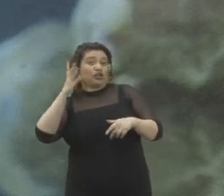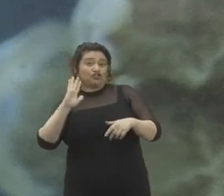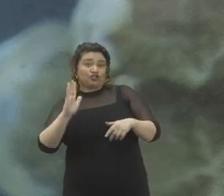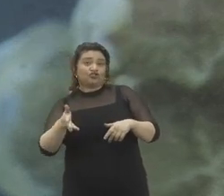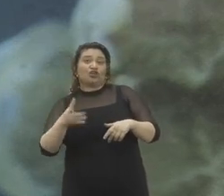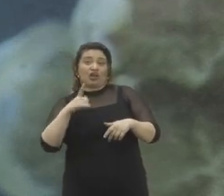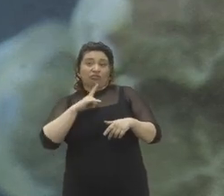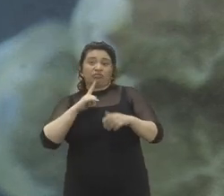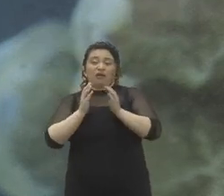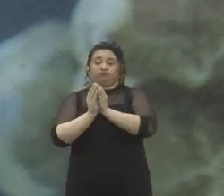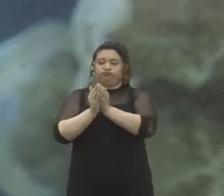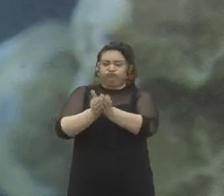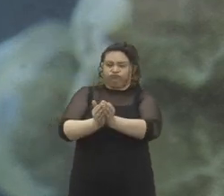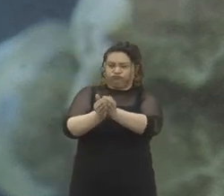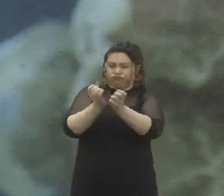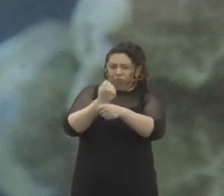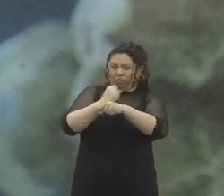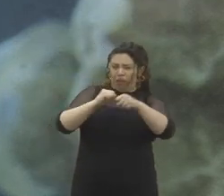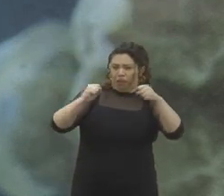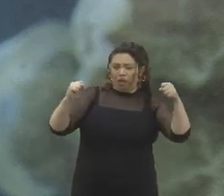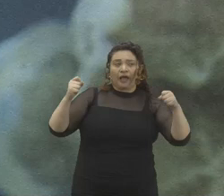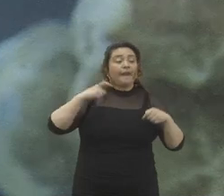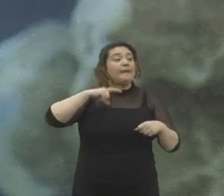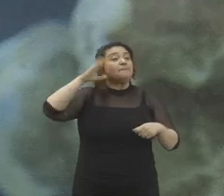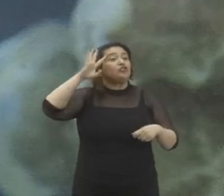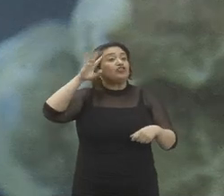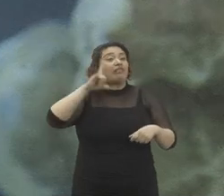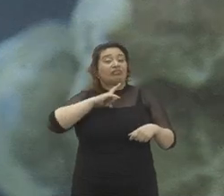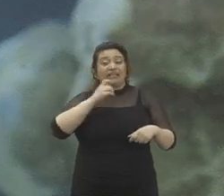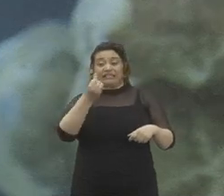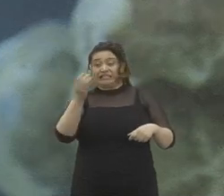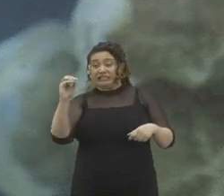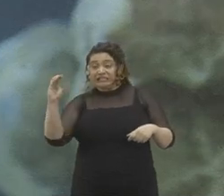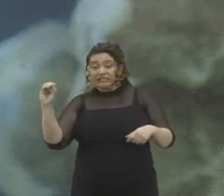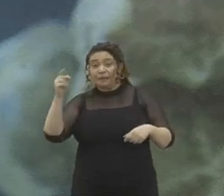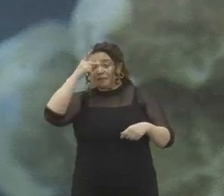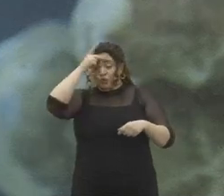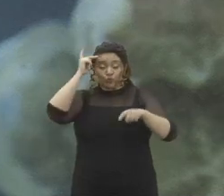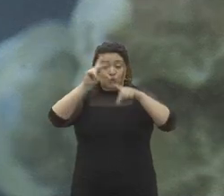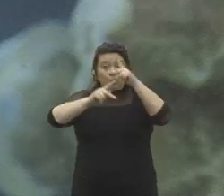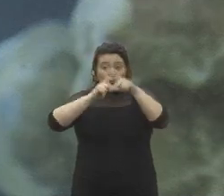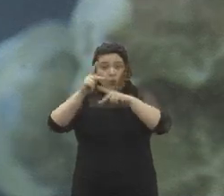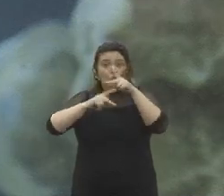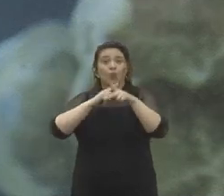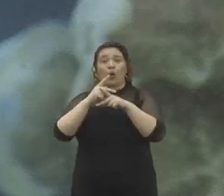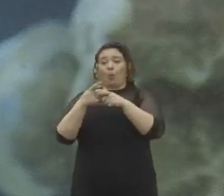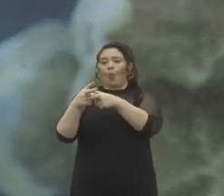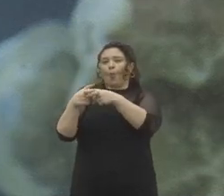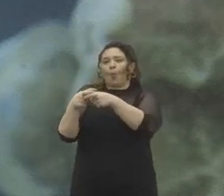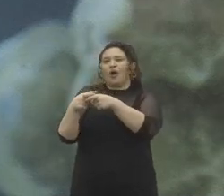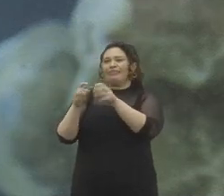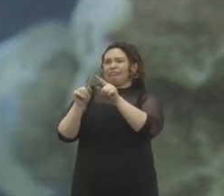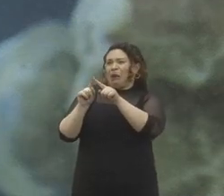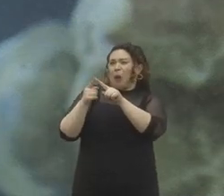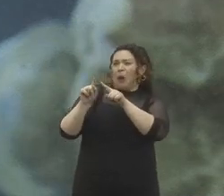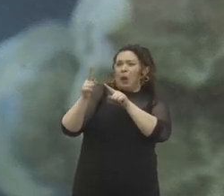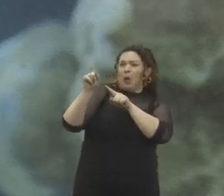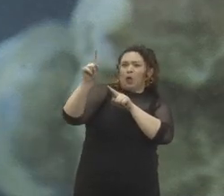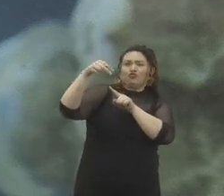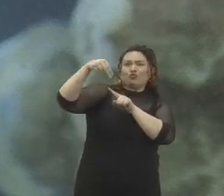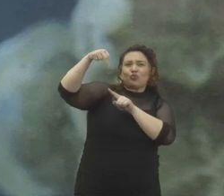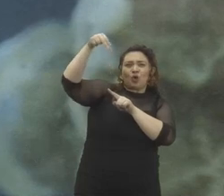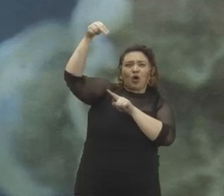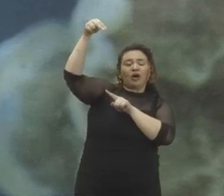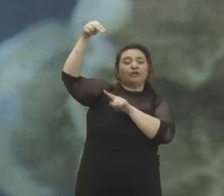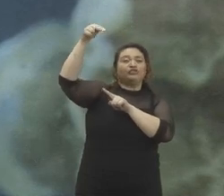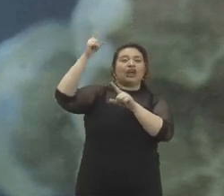coisa louca você imagina uma cidade de 600 habitantes outros vilarejos de menos gente isolado no norte do planeta